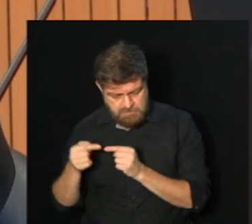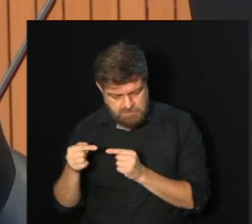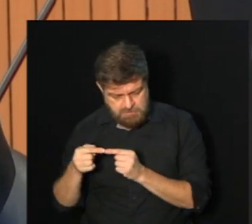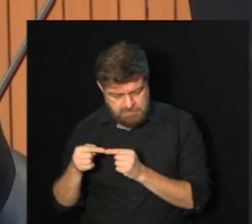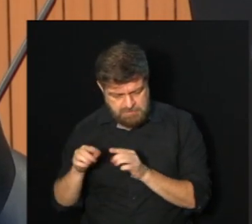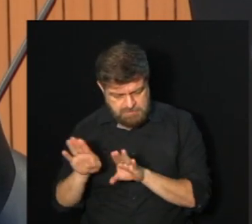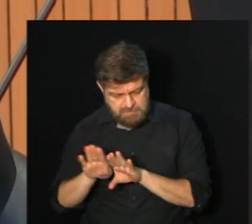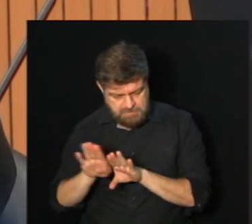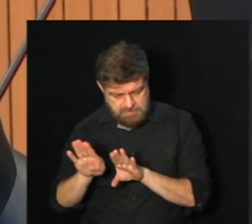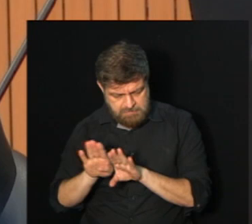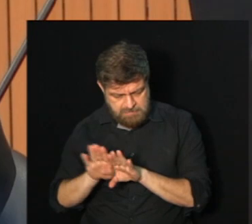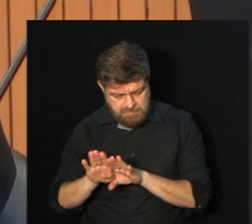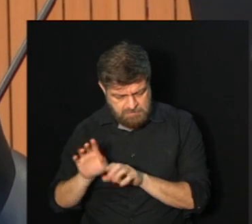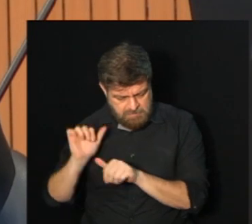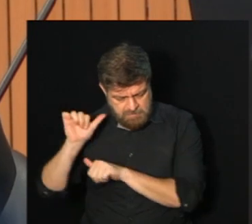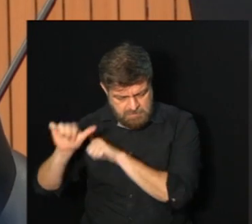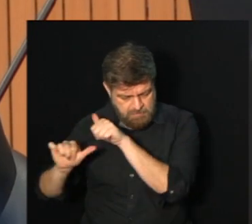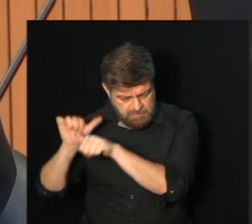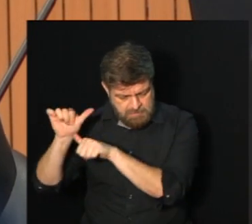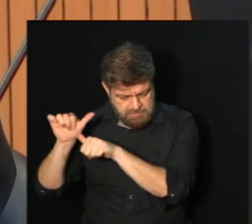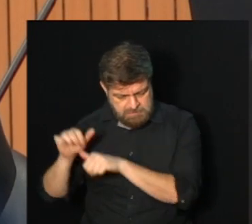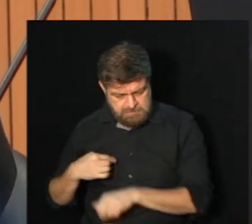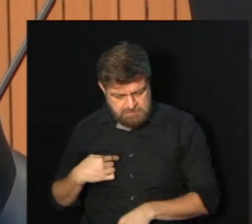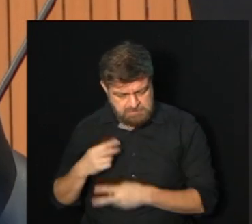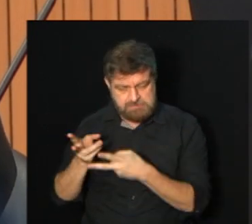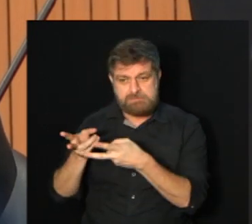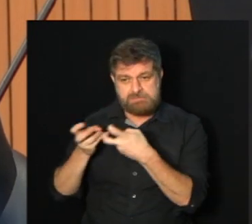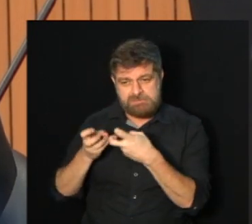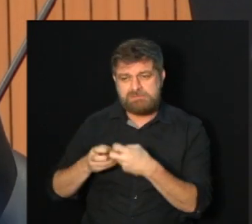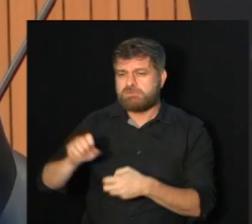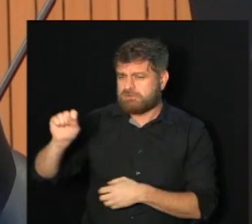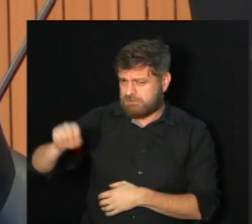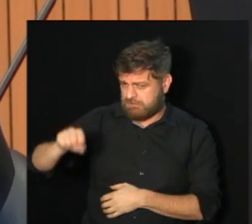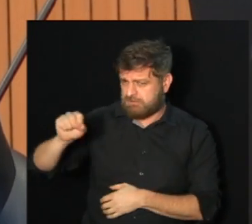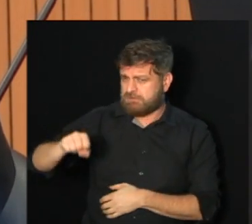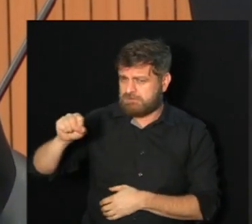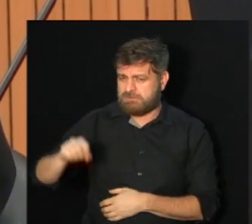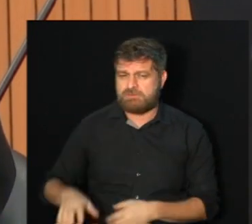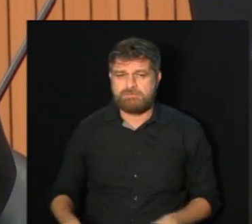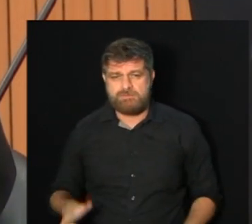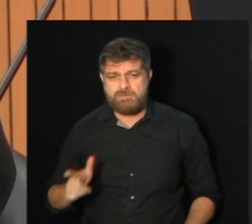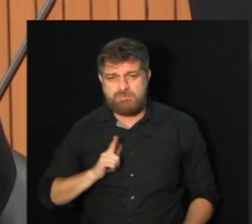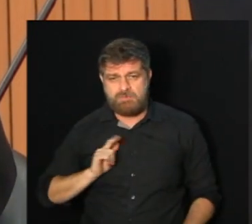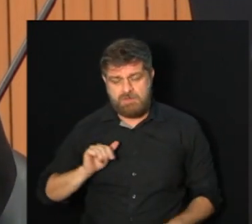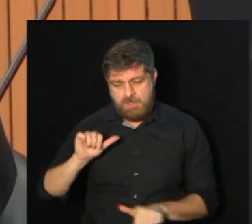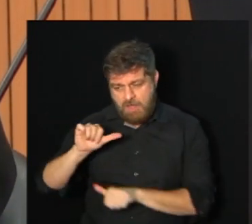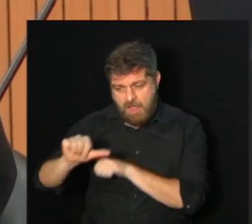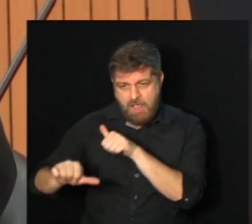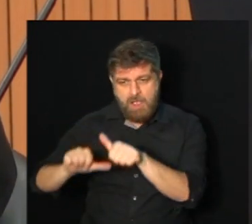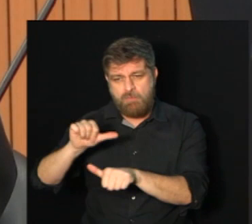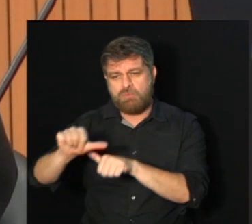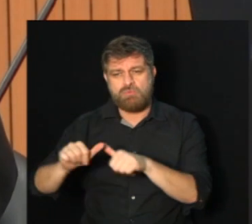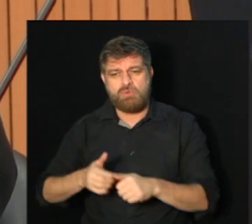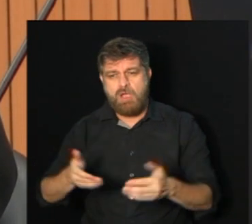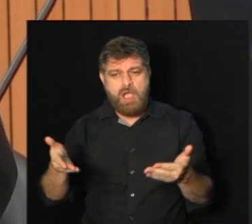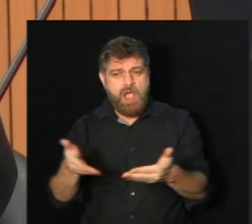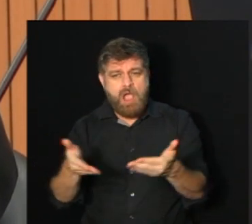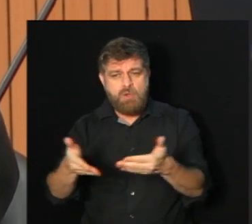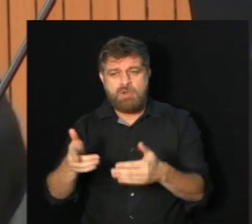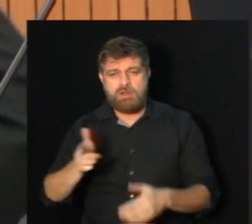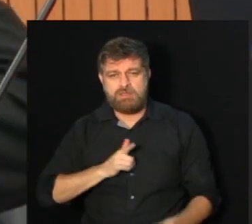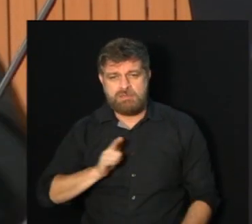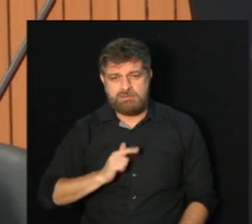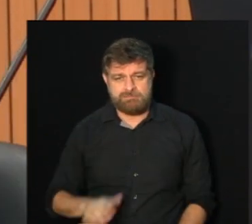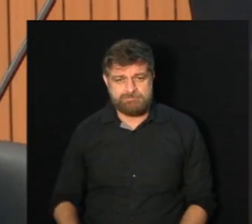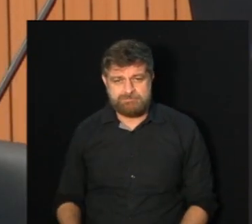não é afeto à transformação? E percebi que realmente ele é afeto, se transformou ao longo do tempo e ultimamente tem se transformado